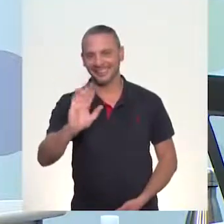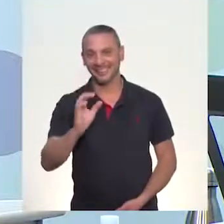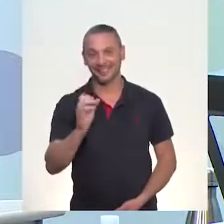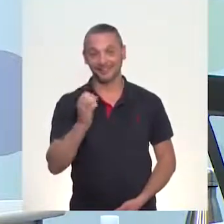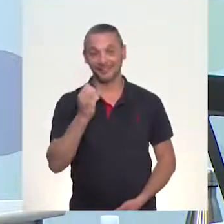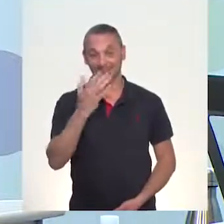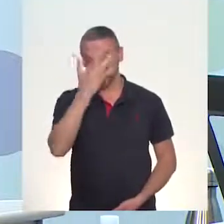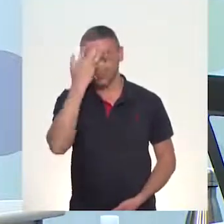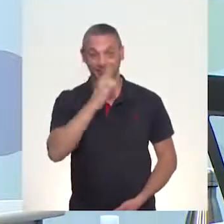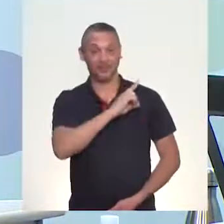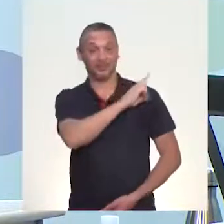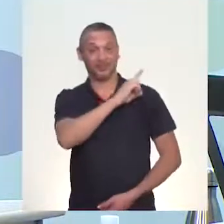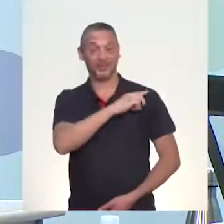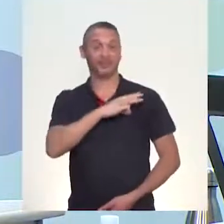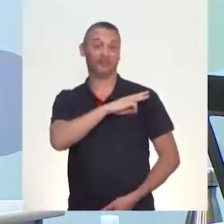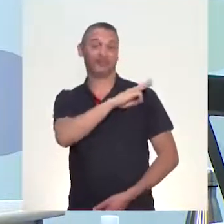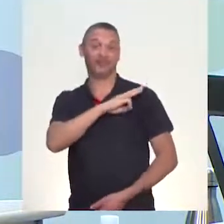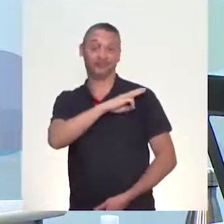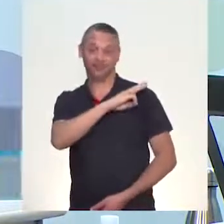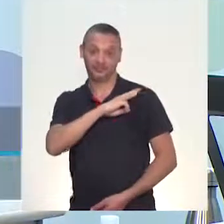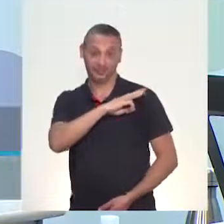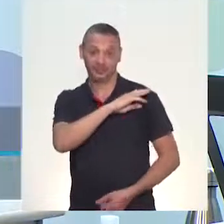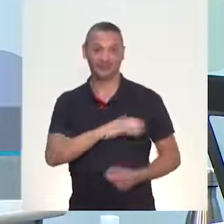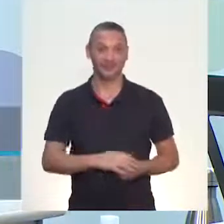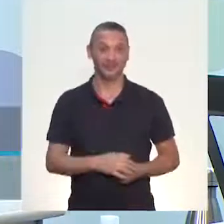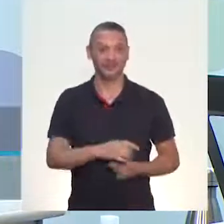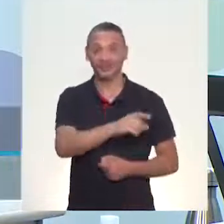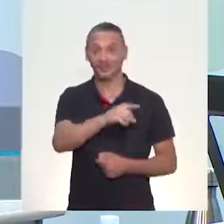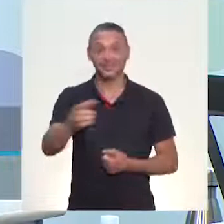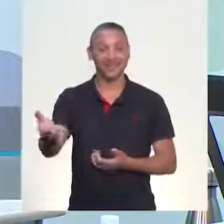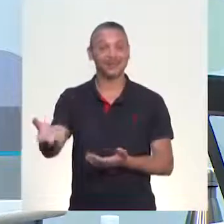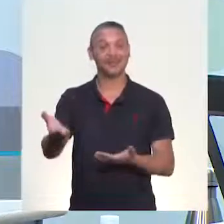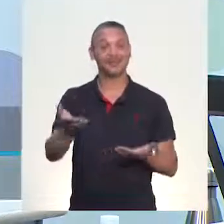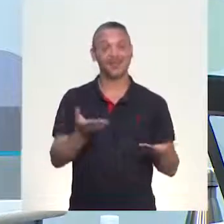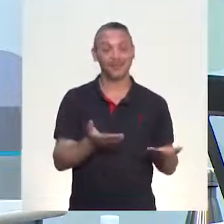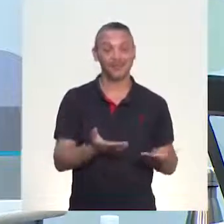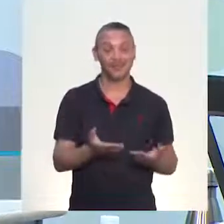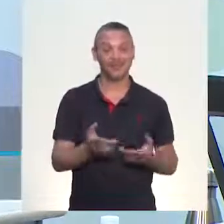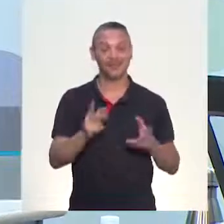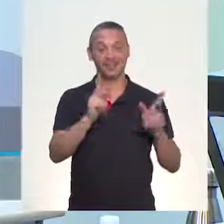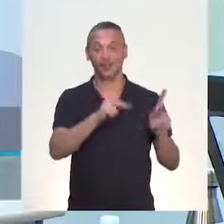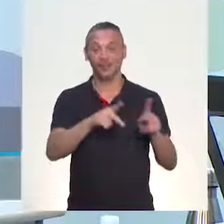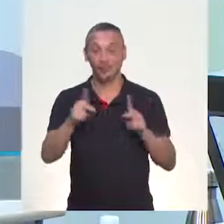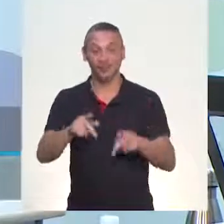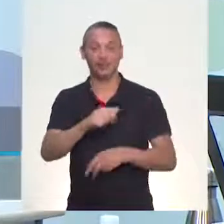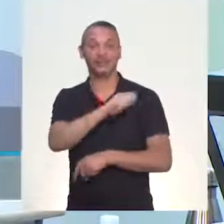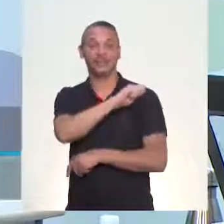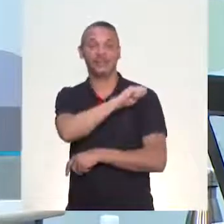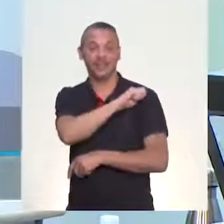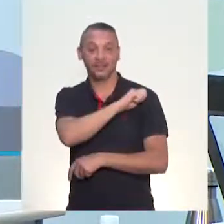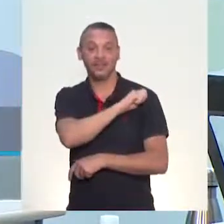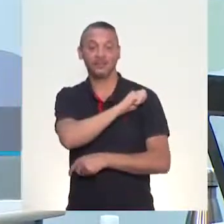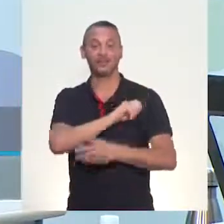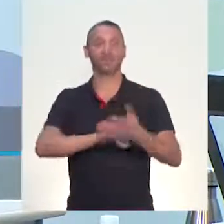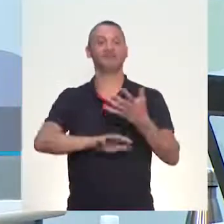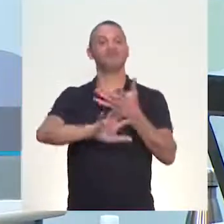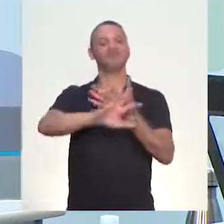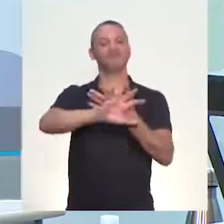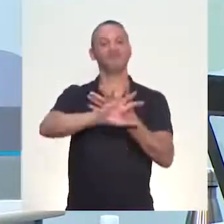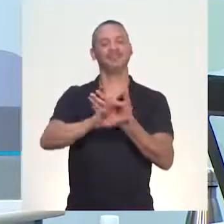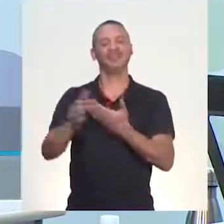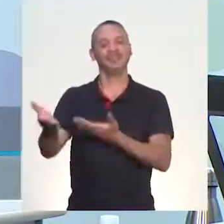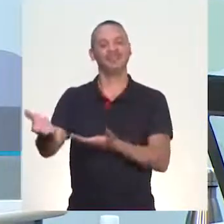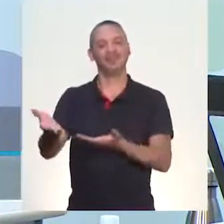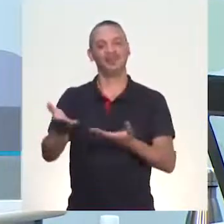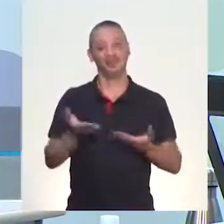pessoal da primeira série do ensino médio. Sejam muito bem-vindos, professoras, estudantes, professores queridos. Sejam